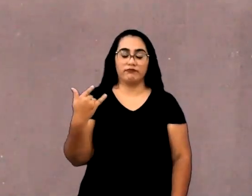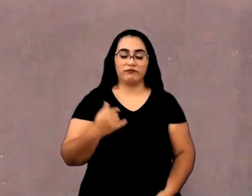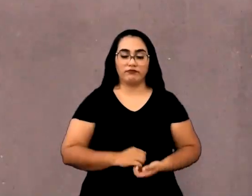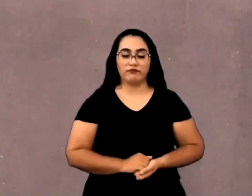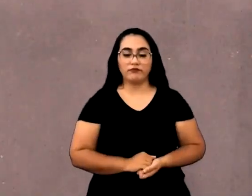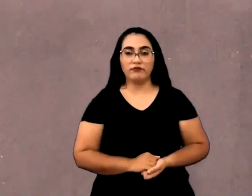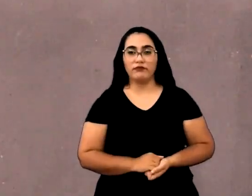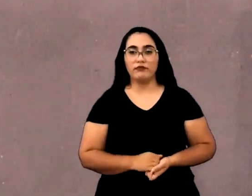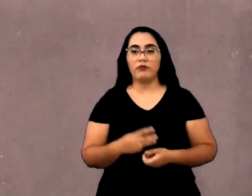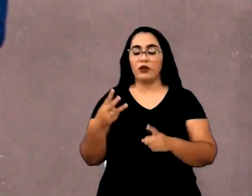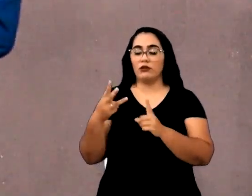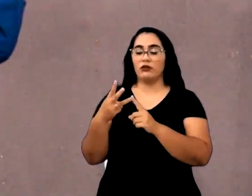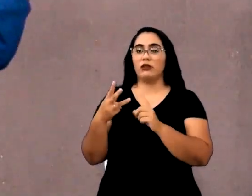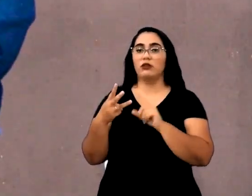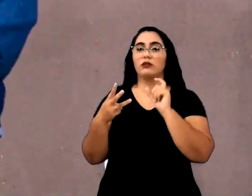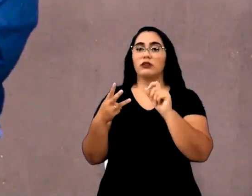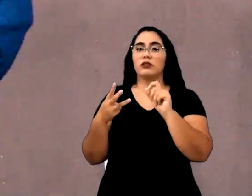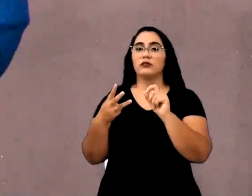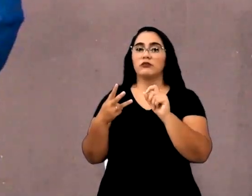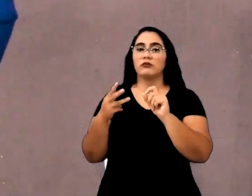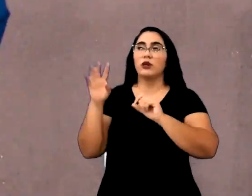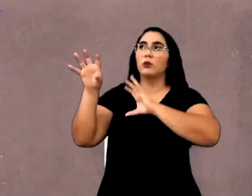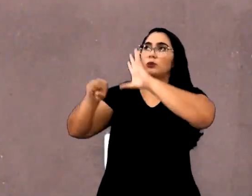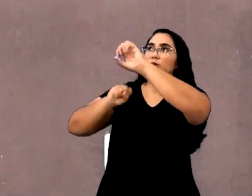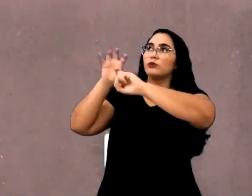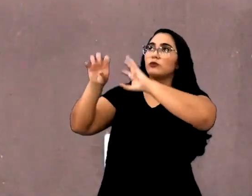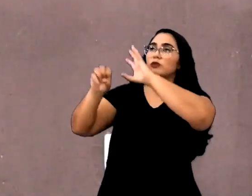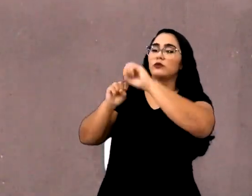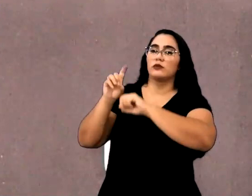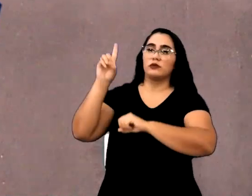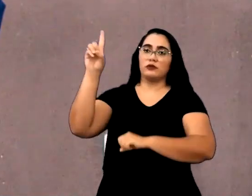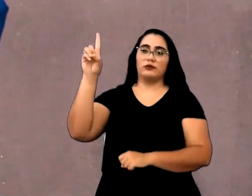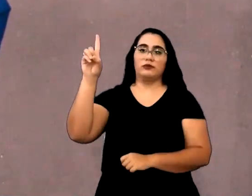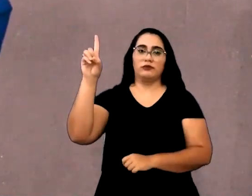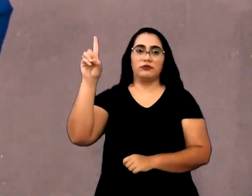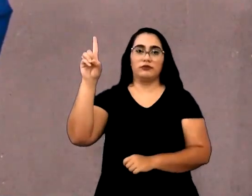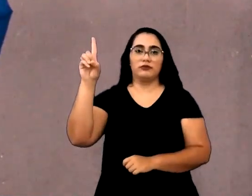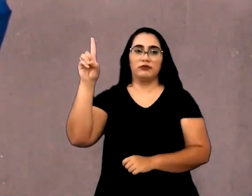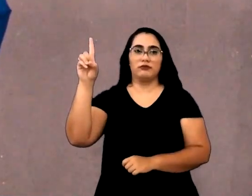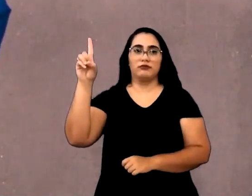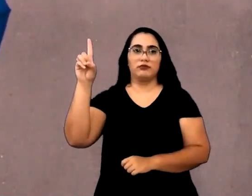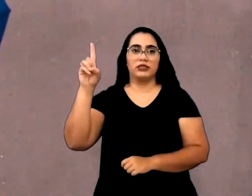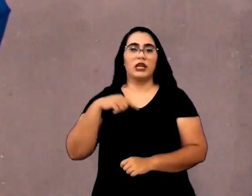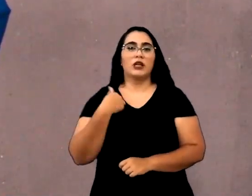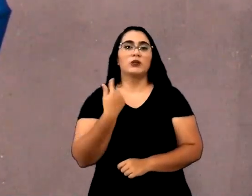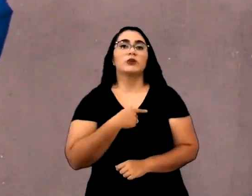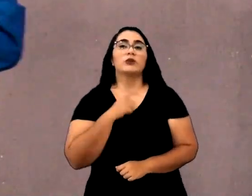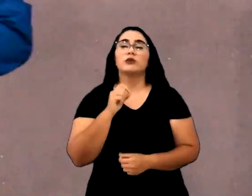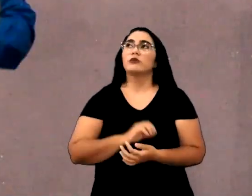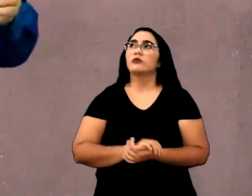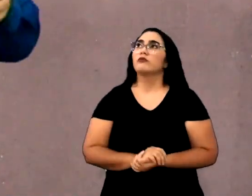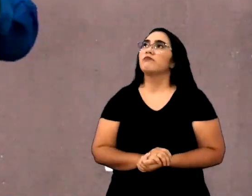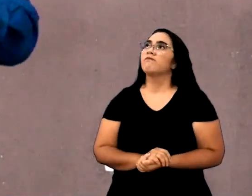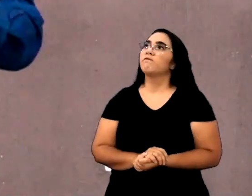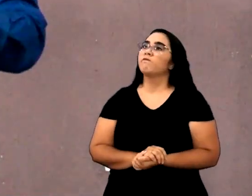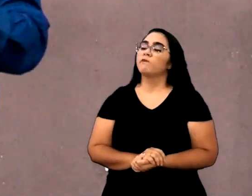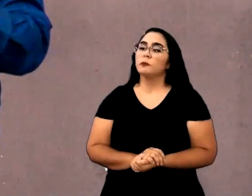Então, o terceiro ponto é buscar a Deus. Quando nós tornamos para